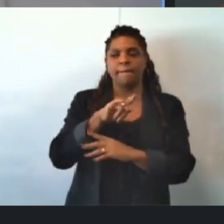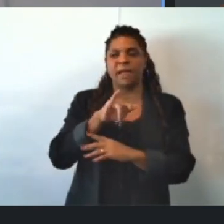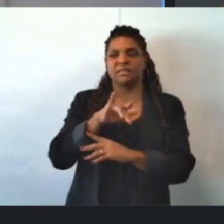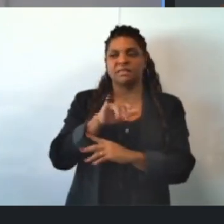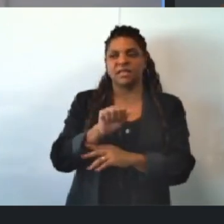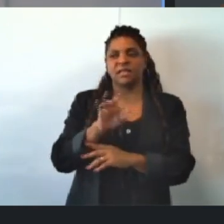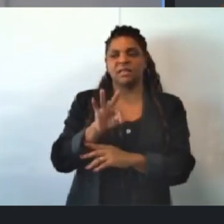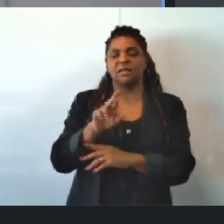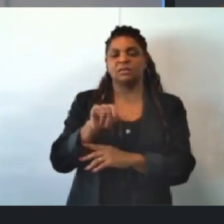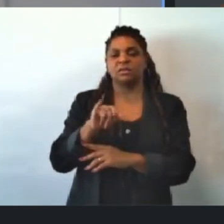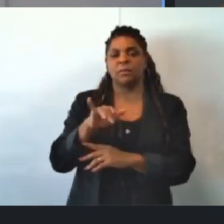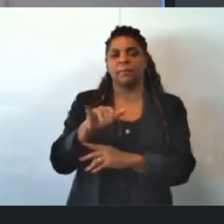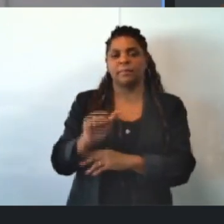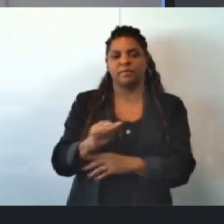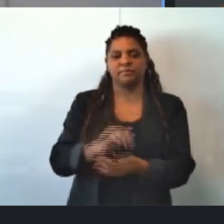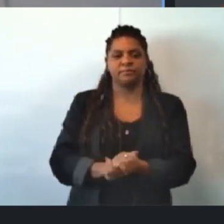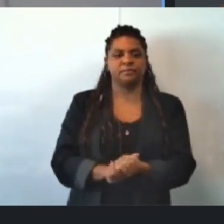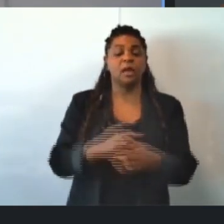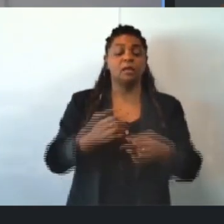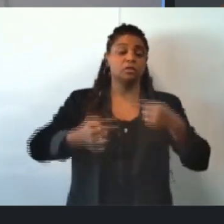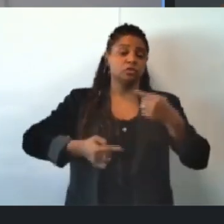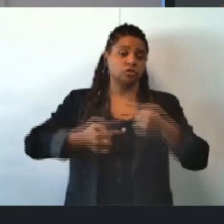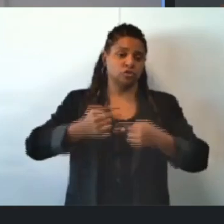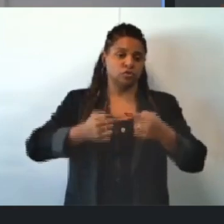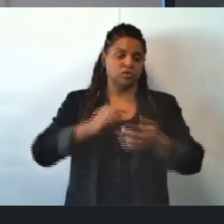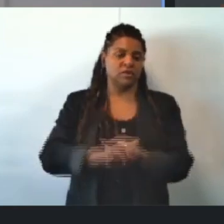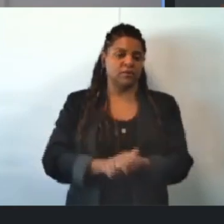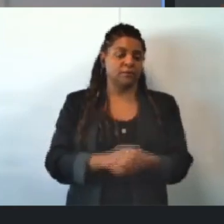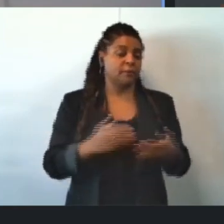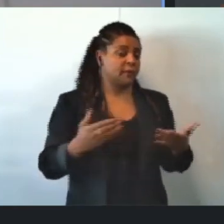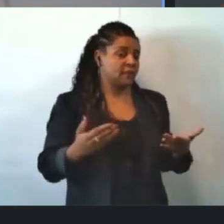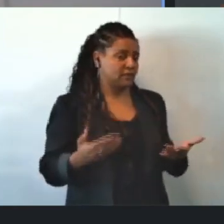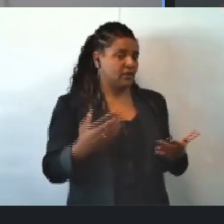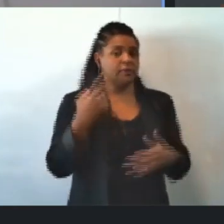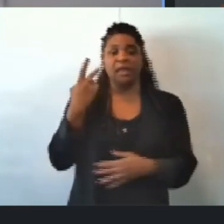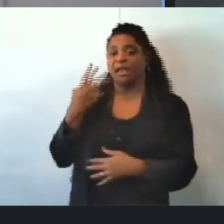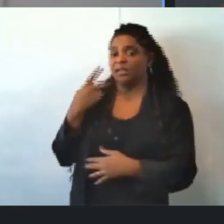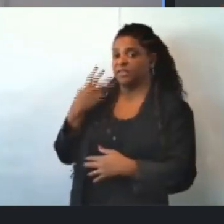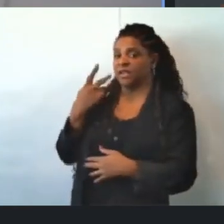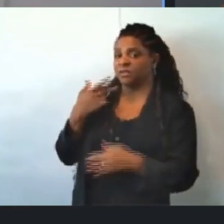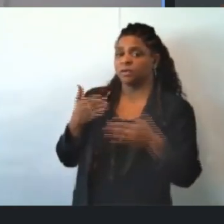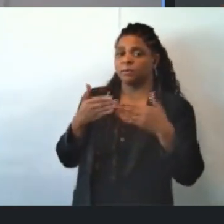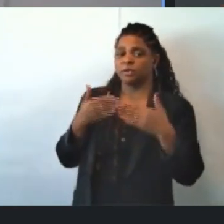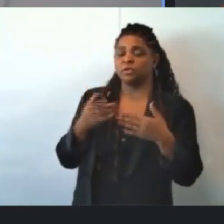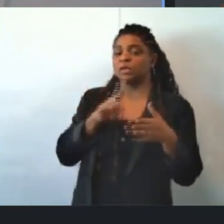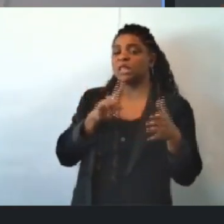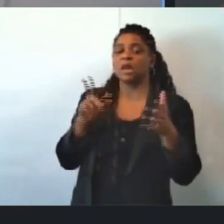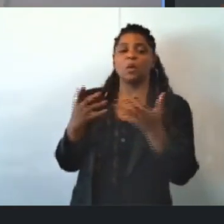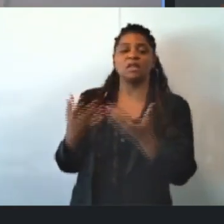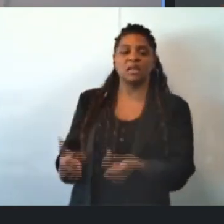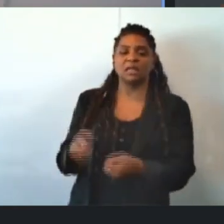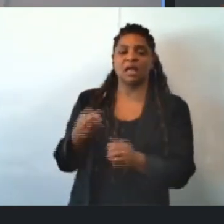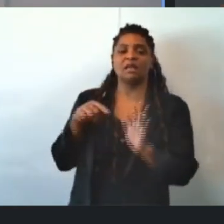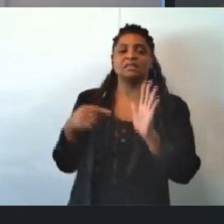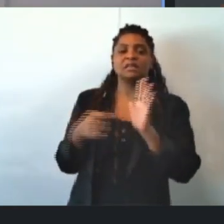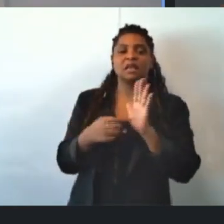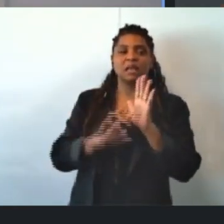discussão, a vereadora Marcela Trópia pediu para que a gente rejeitasse esse requerimento, então eu vou encaminhar aqui pela